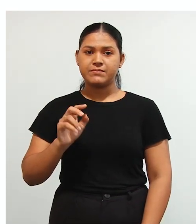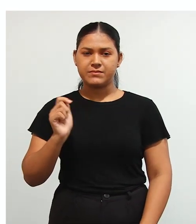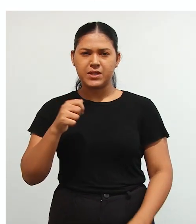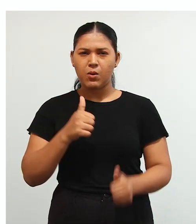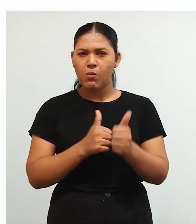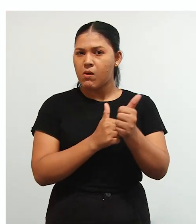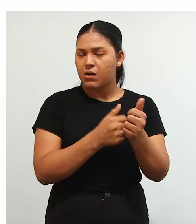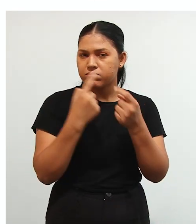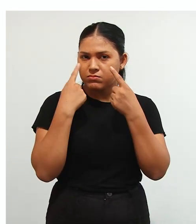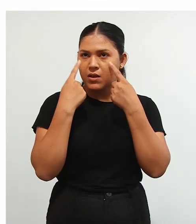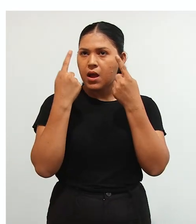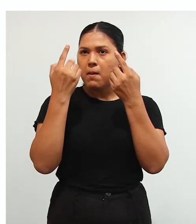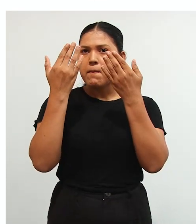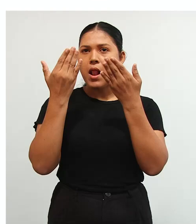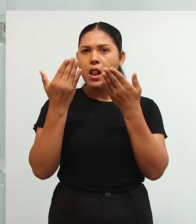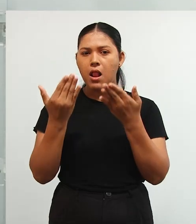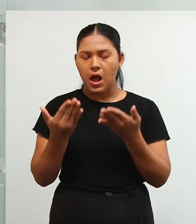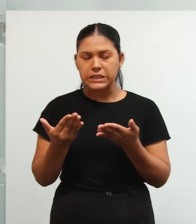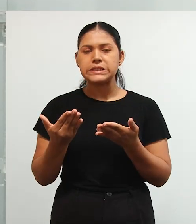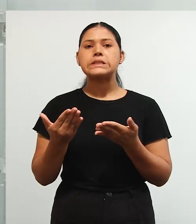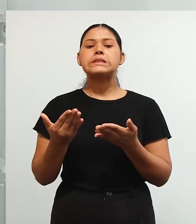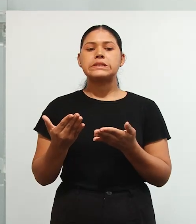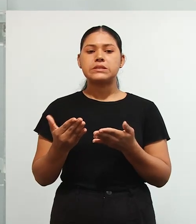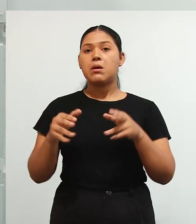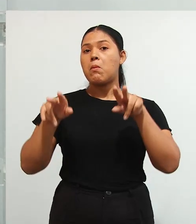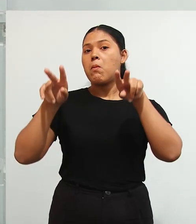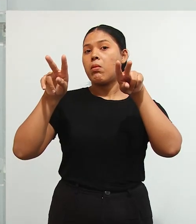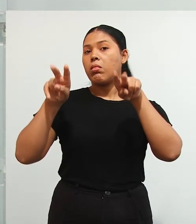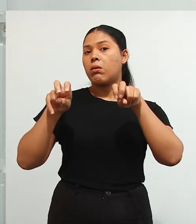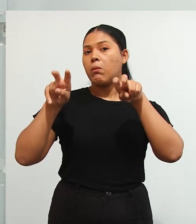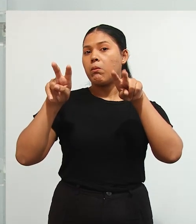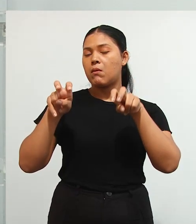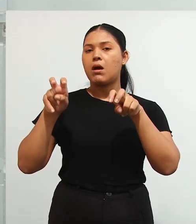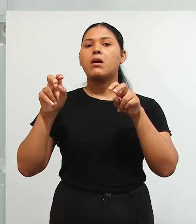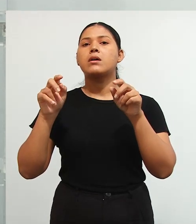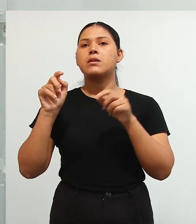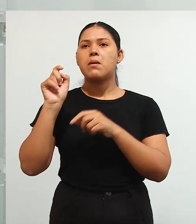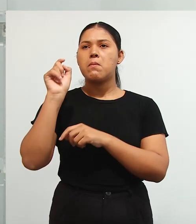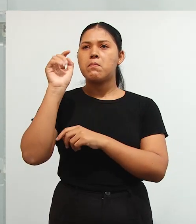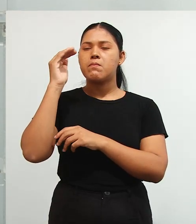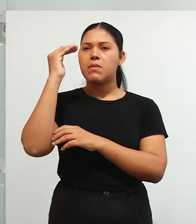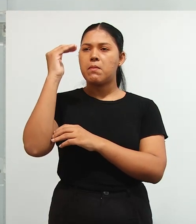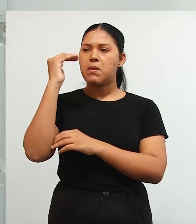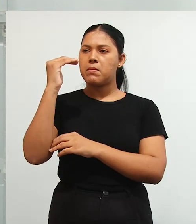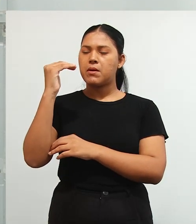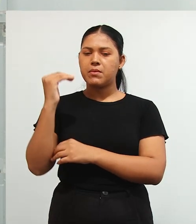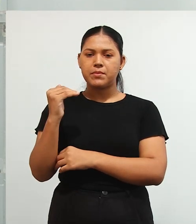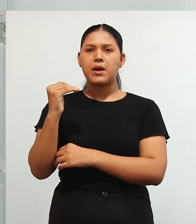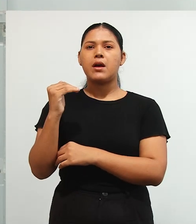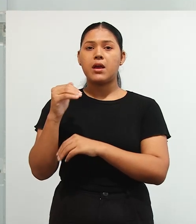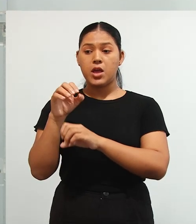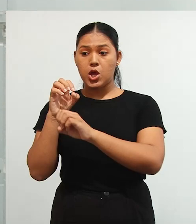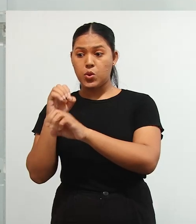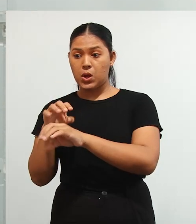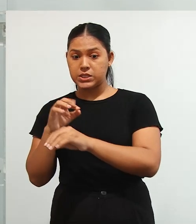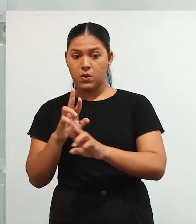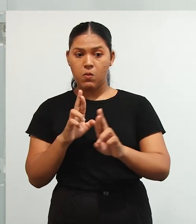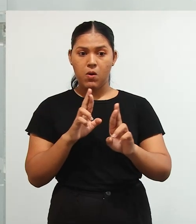puder acompanhar aqui, você vai perceber, então, que o tema das relações, da educação para as